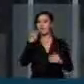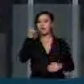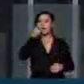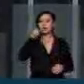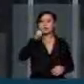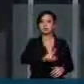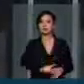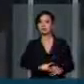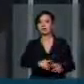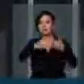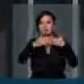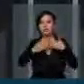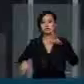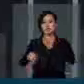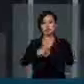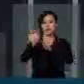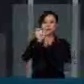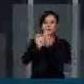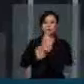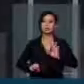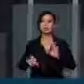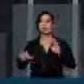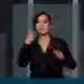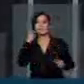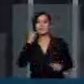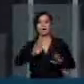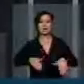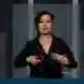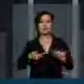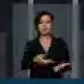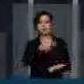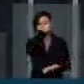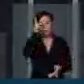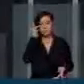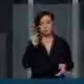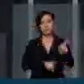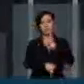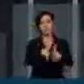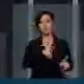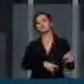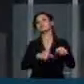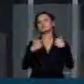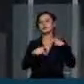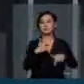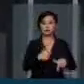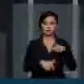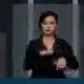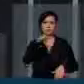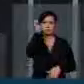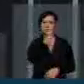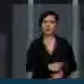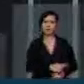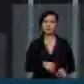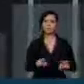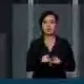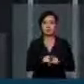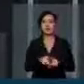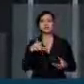estruturais da classe trabalhadora brasileira. Isso passa também, além de saúde, educação, transporte coletivo de massas,